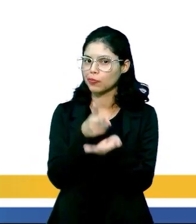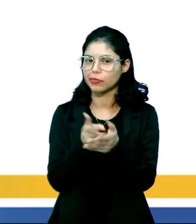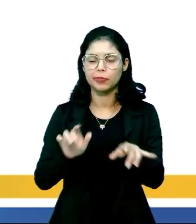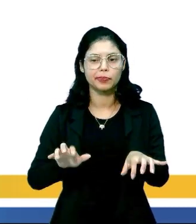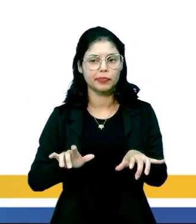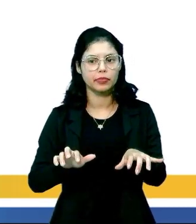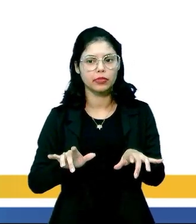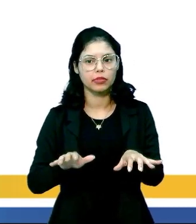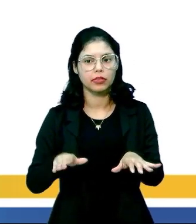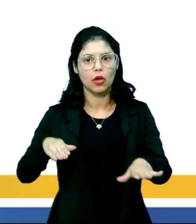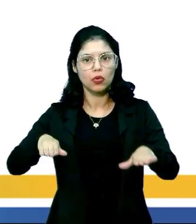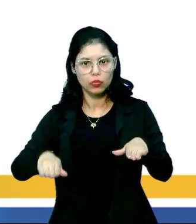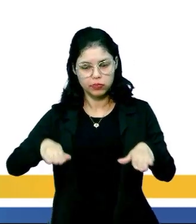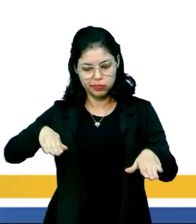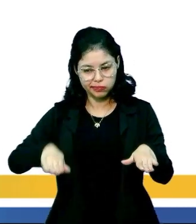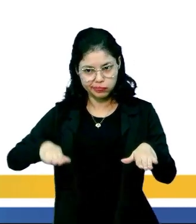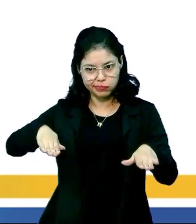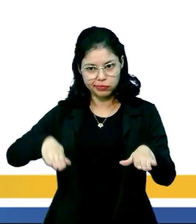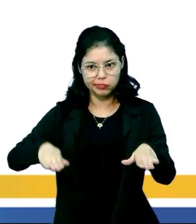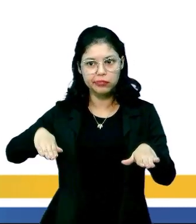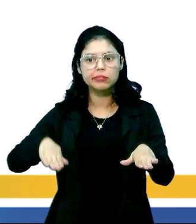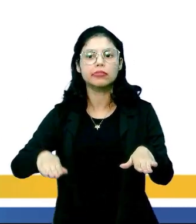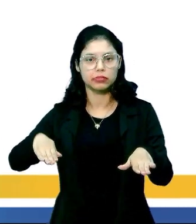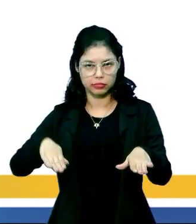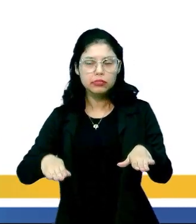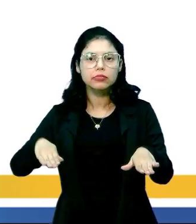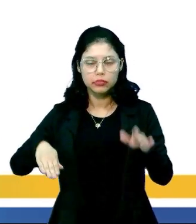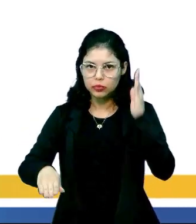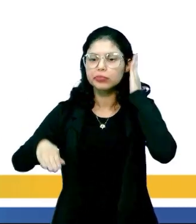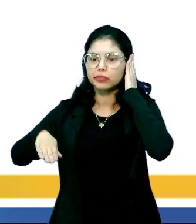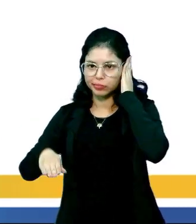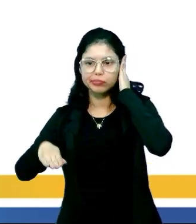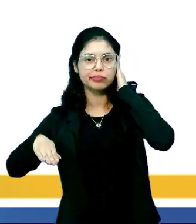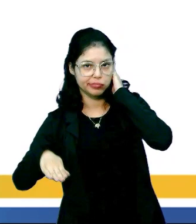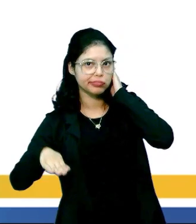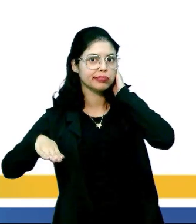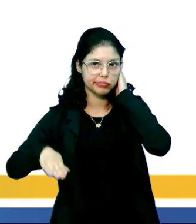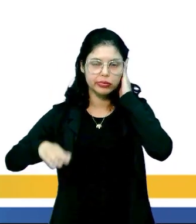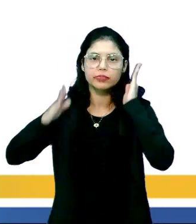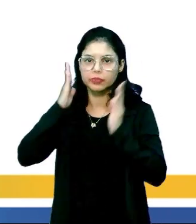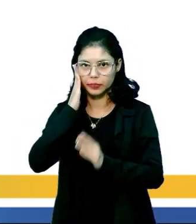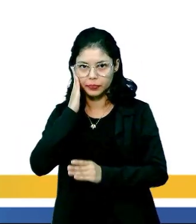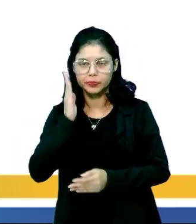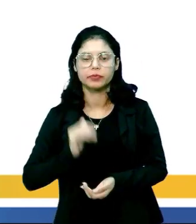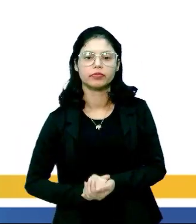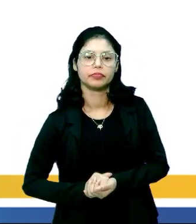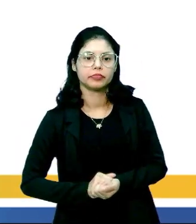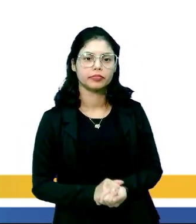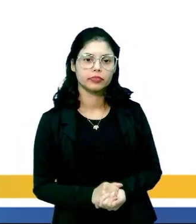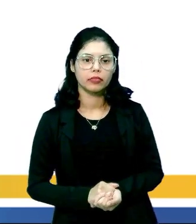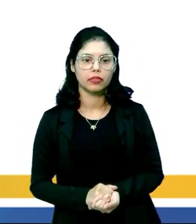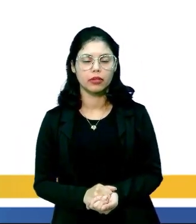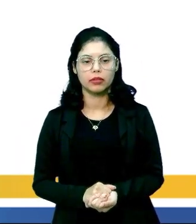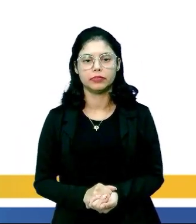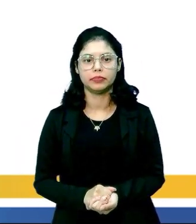teclados eletrônicos qual seria o ritmo que o alok canta vocês saberiam me